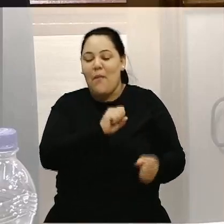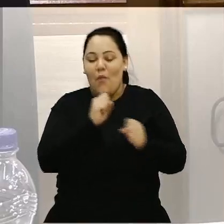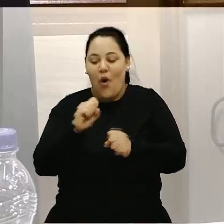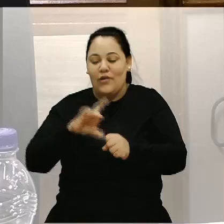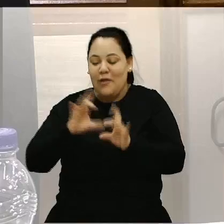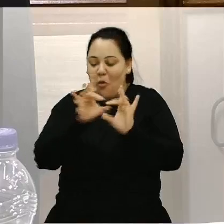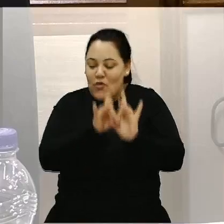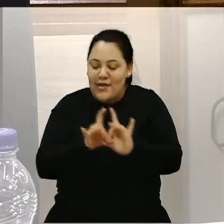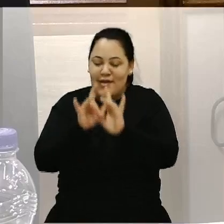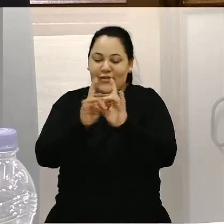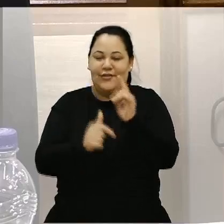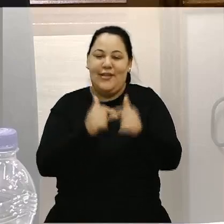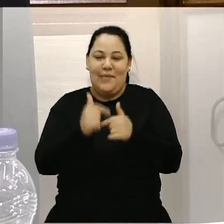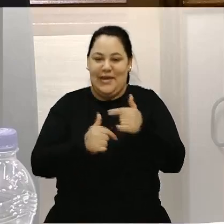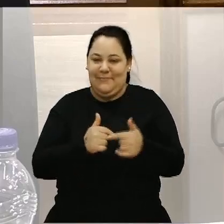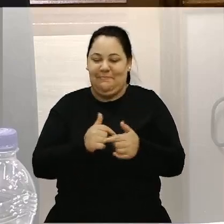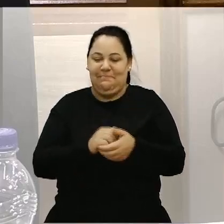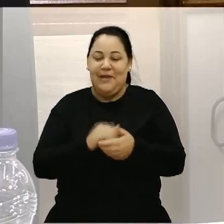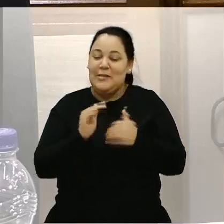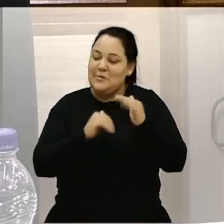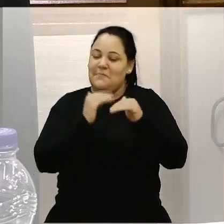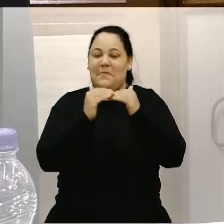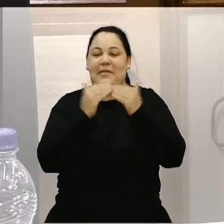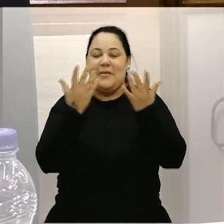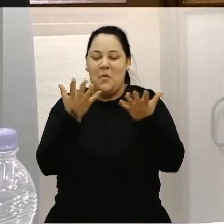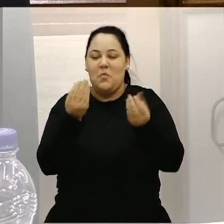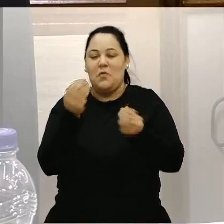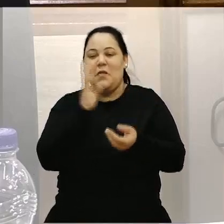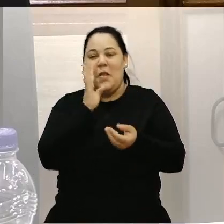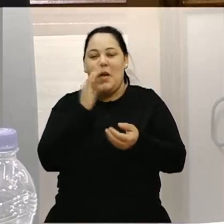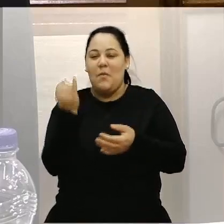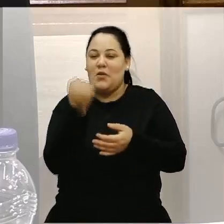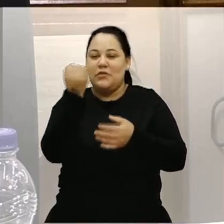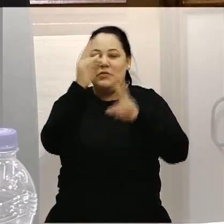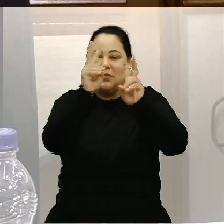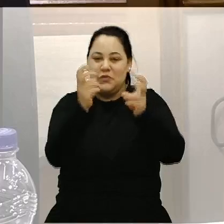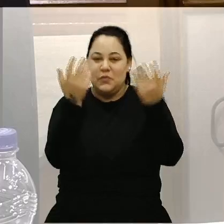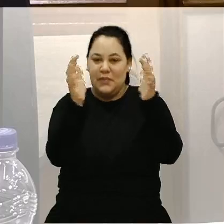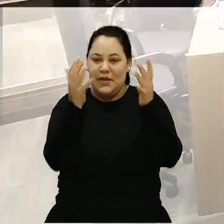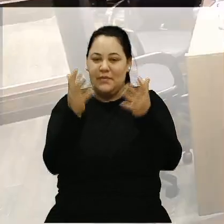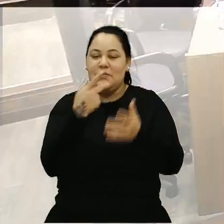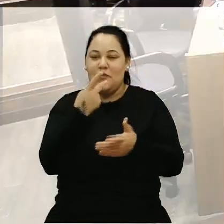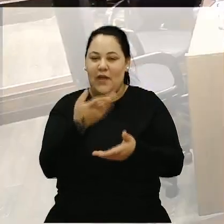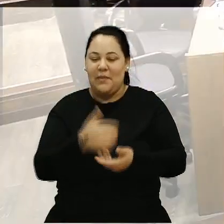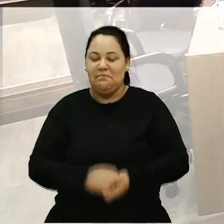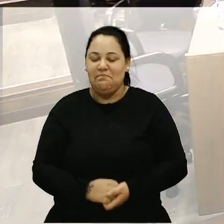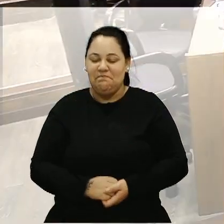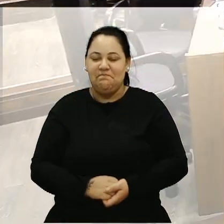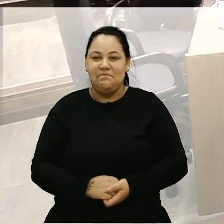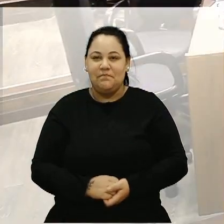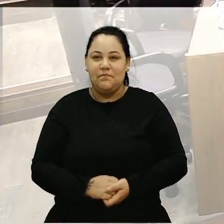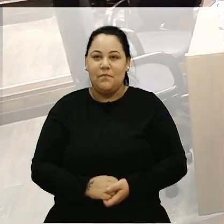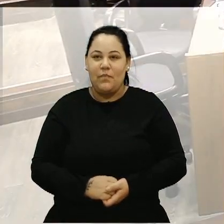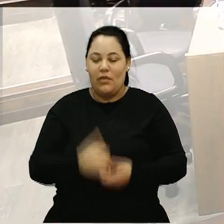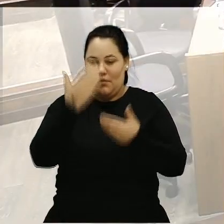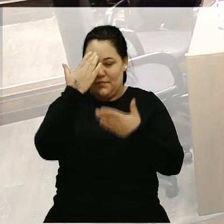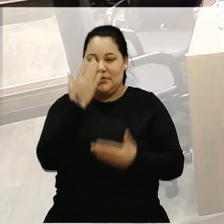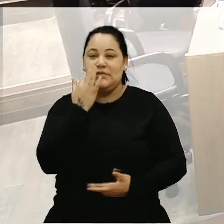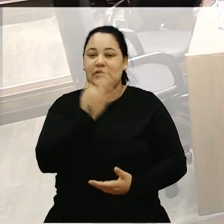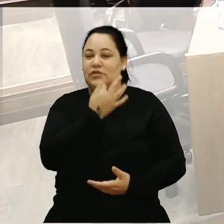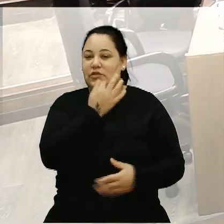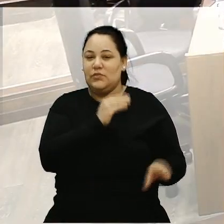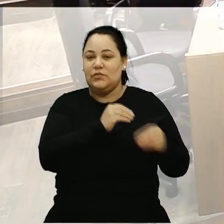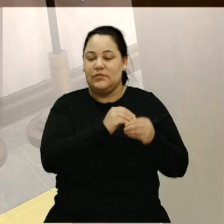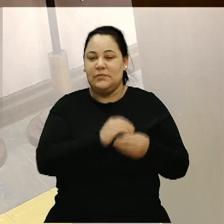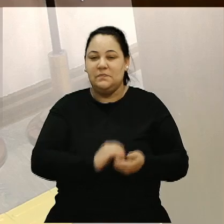conjunto trabalhando isso. Então, muito bacana, importantíssimo esse tema, parabéns por trazer. Obrigado, vereadora Tatiane, pela